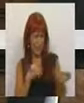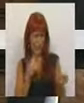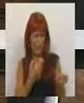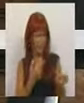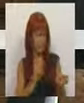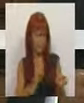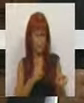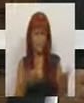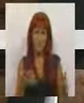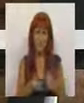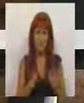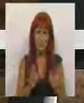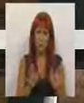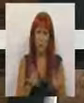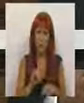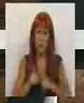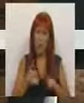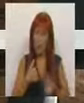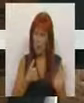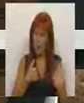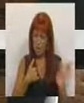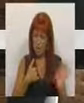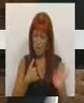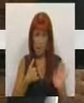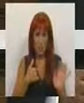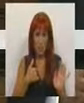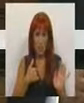em que trouxe e que sobre os quais não tenho.